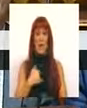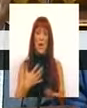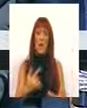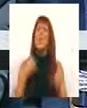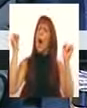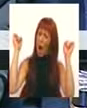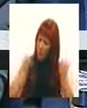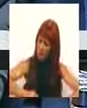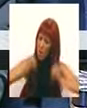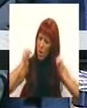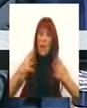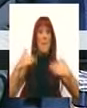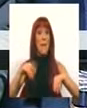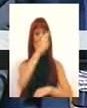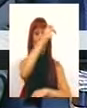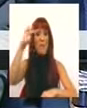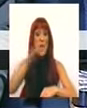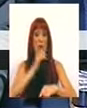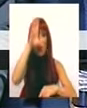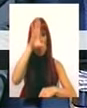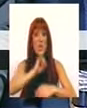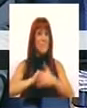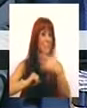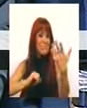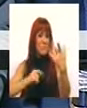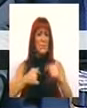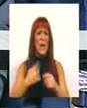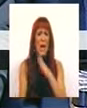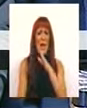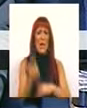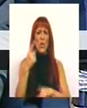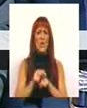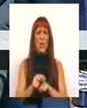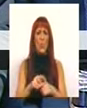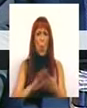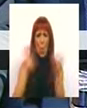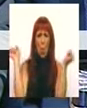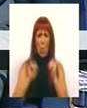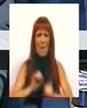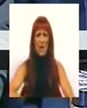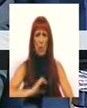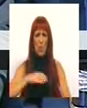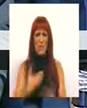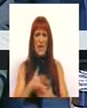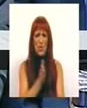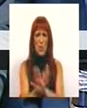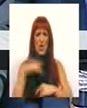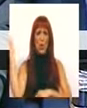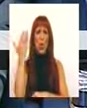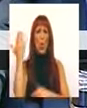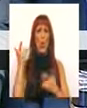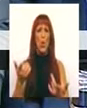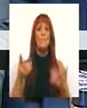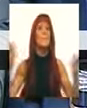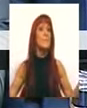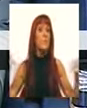estar mais de acordo. Mas com esta frase, Sr. Primeiro-Ministro, criou um pacto de confiança com os agentes culturais